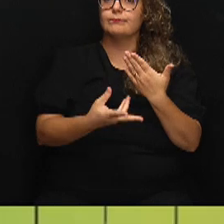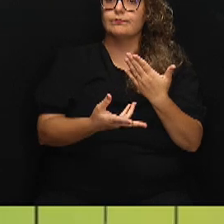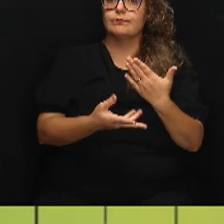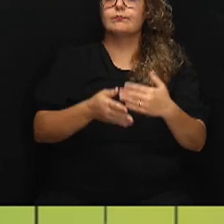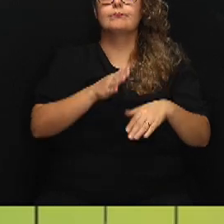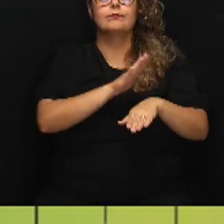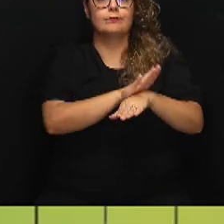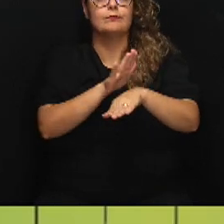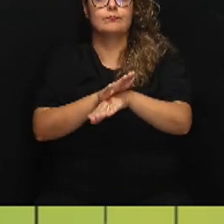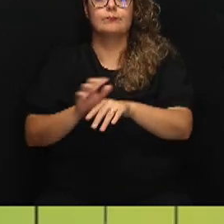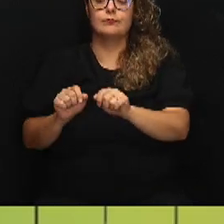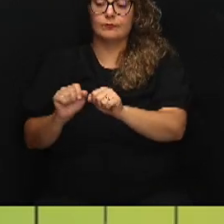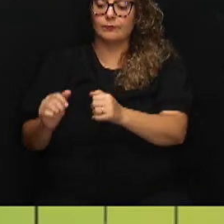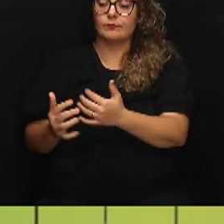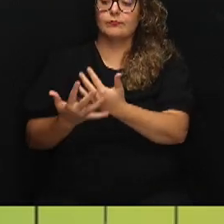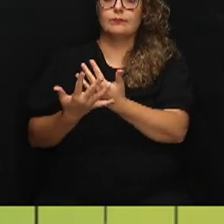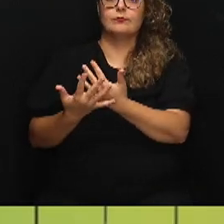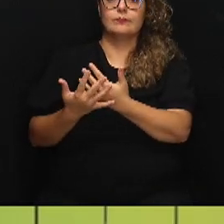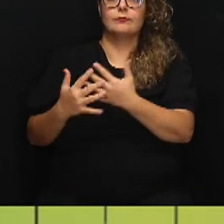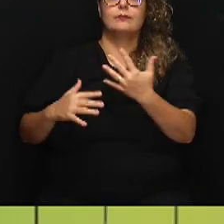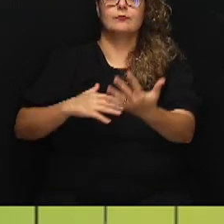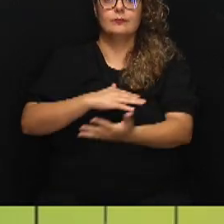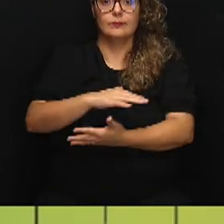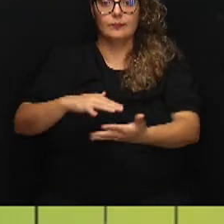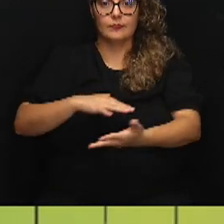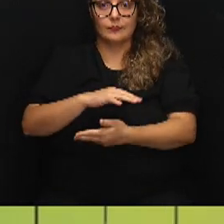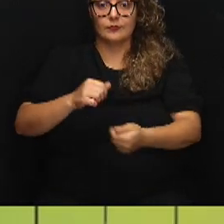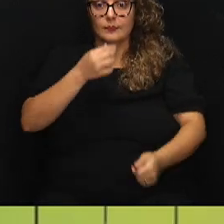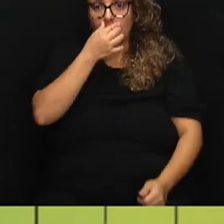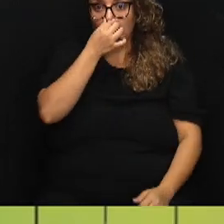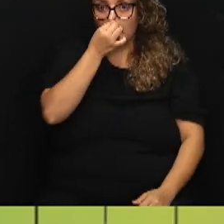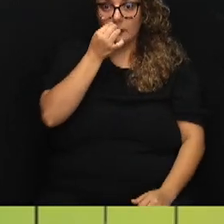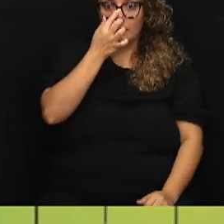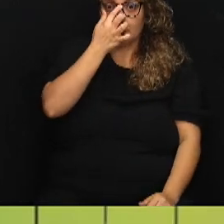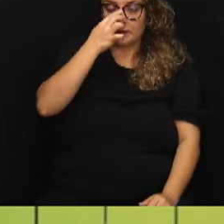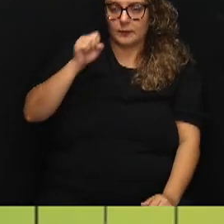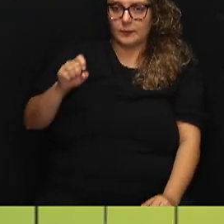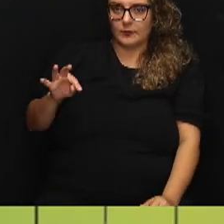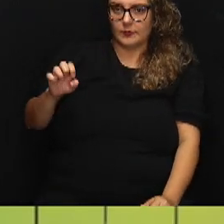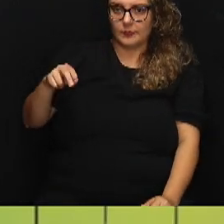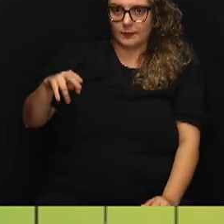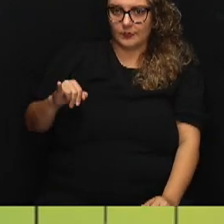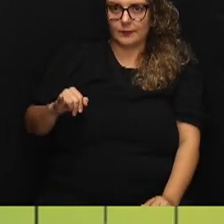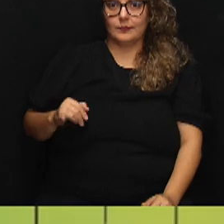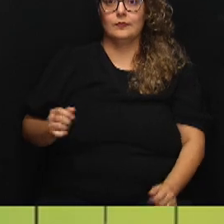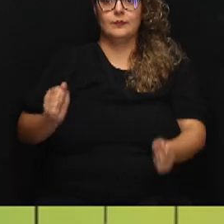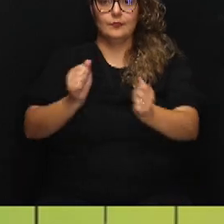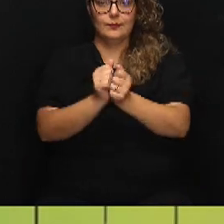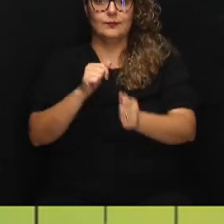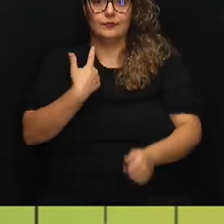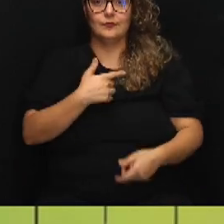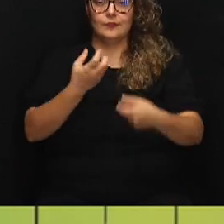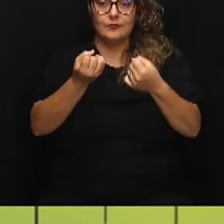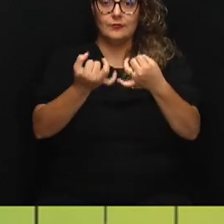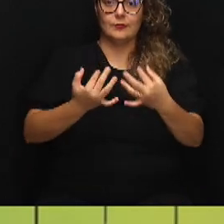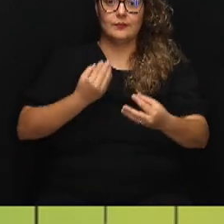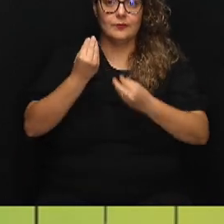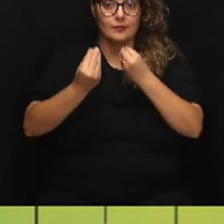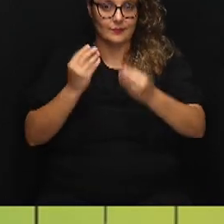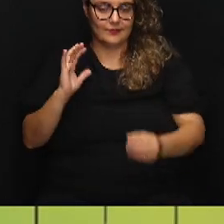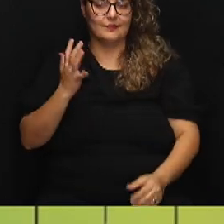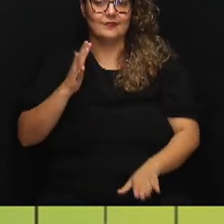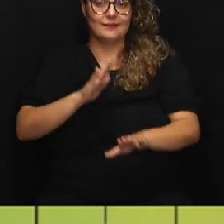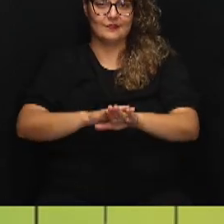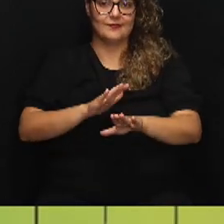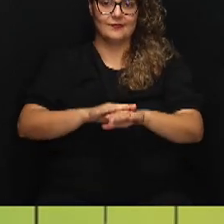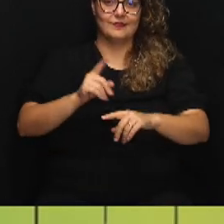auxiliar na agricultura e na sustentabilidade. E o Stanislav está aqui com a gente e vai explicar para a gente como é que funciona esse